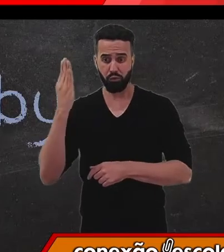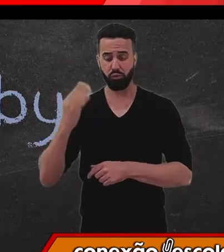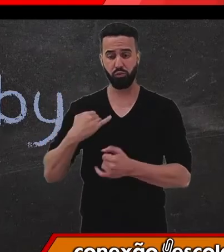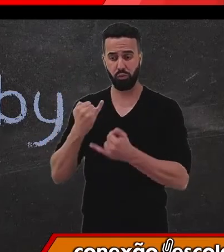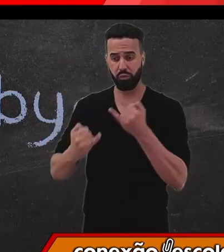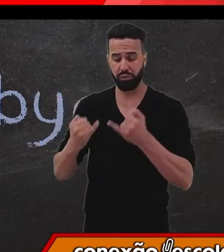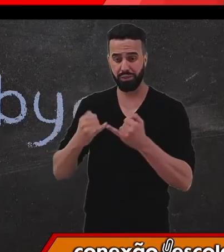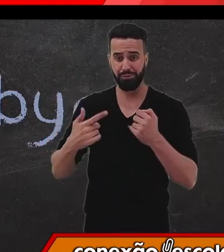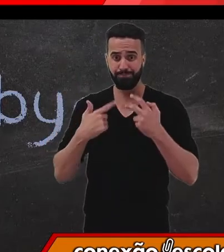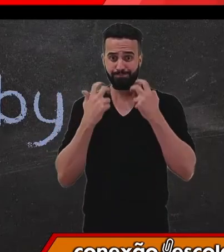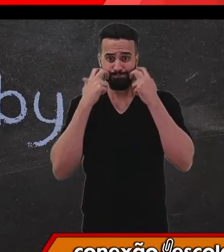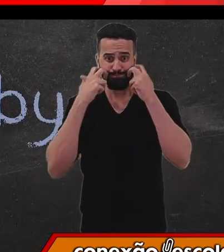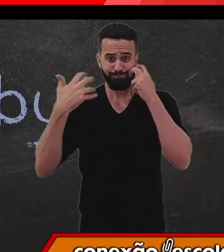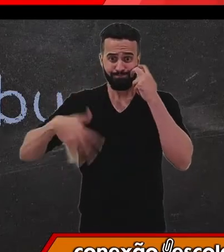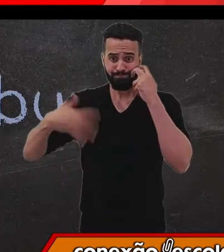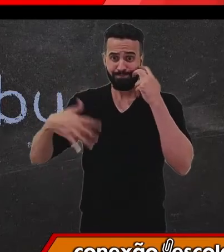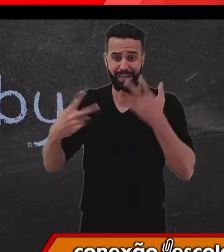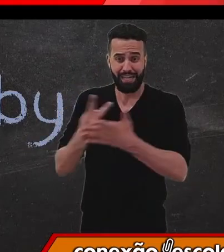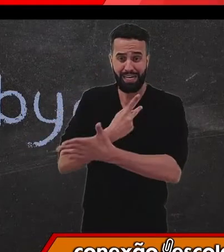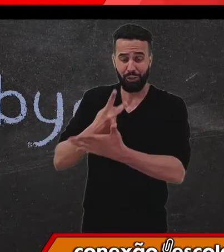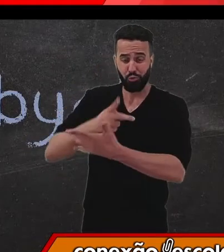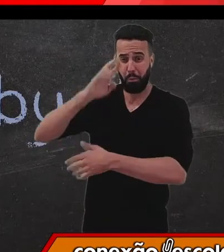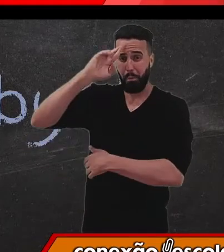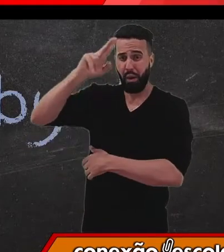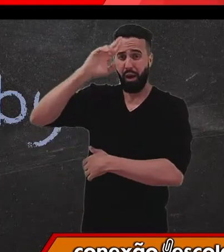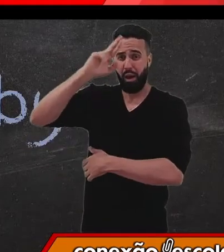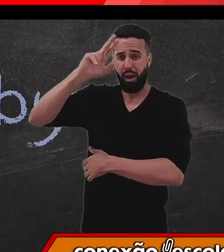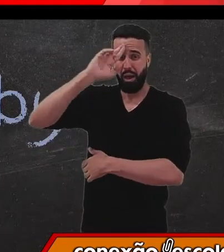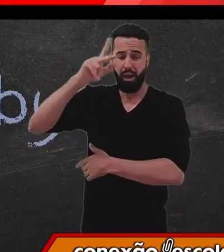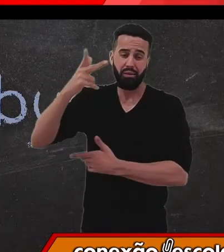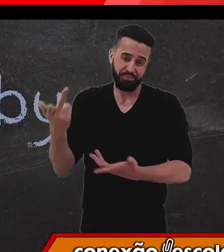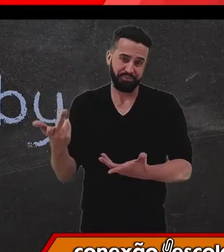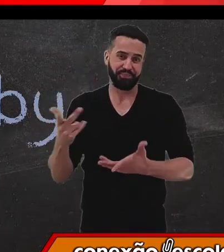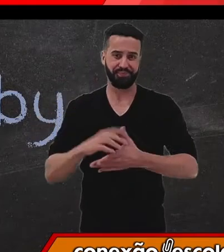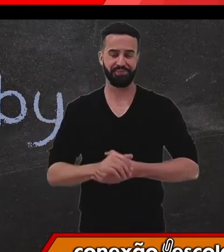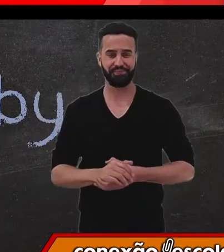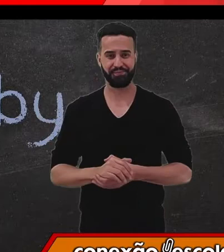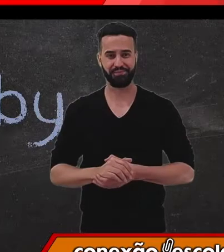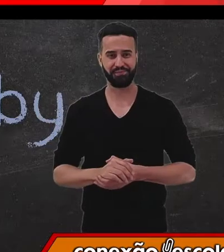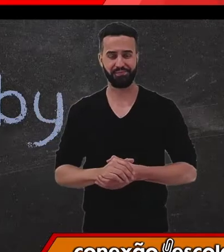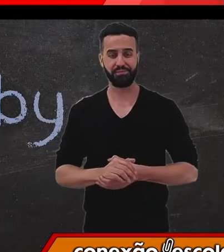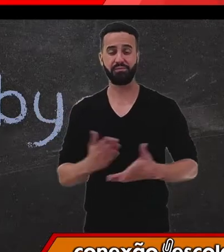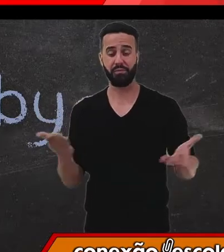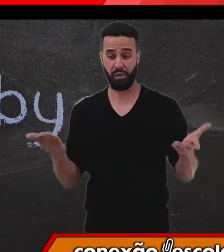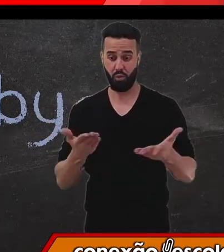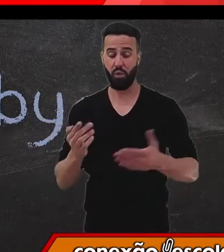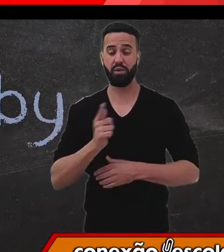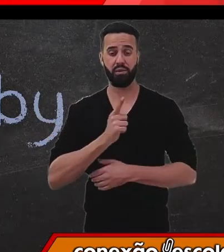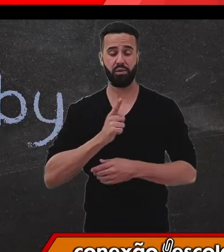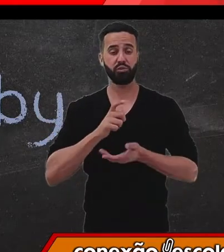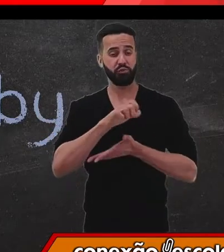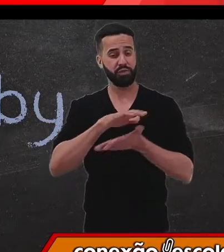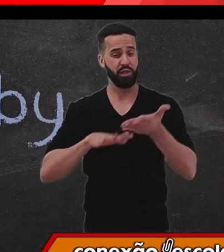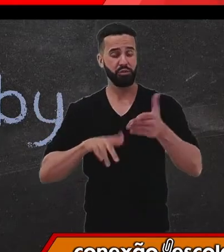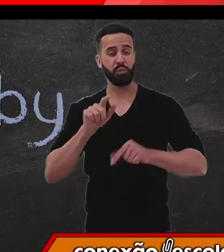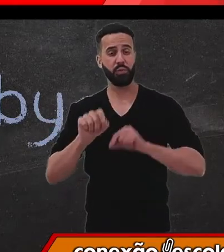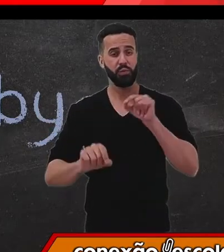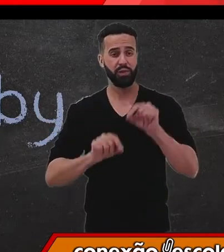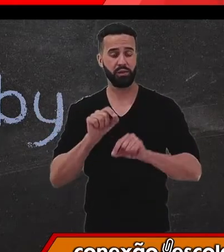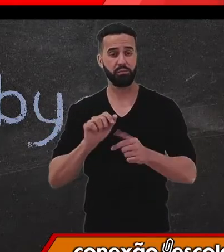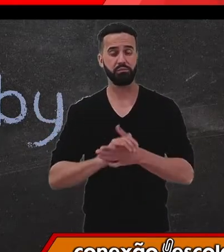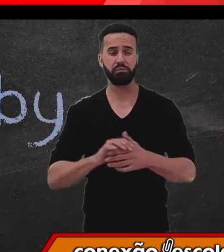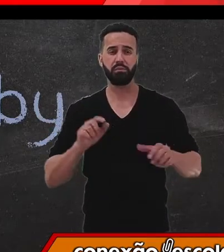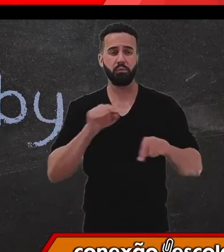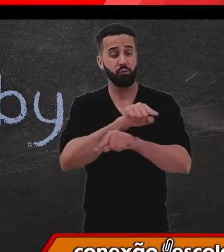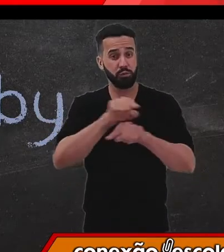de constrangimento. Bom, vamos seguir. Nós temos também agora uma atividade em que